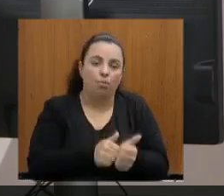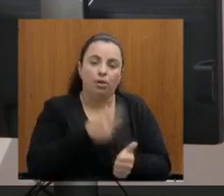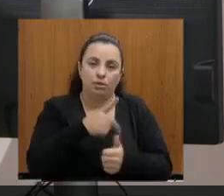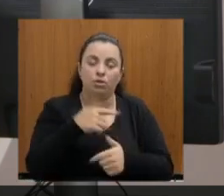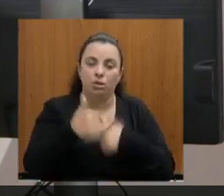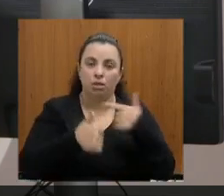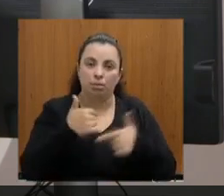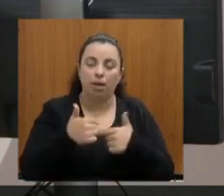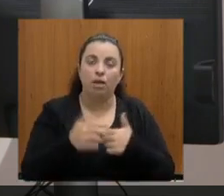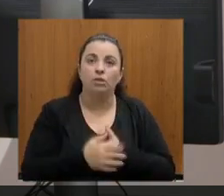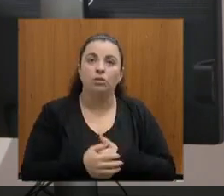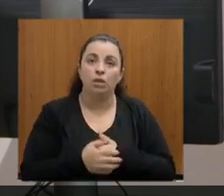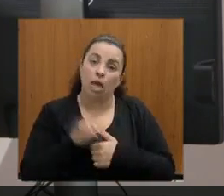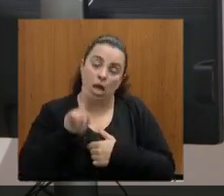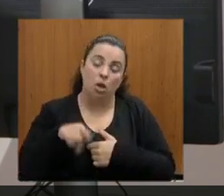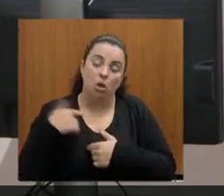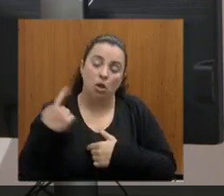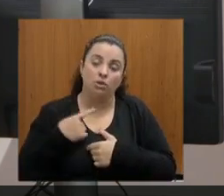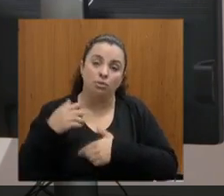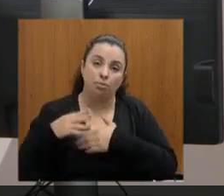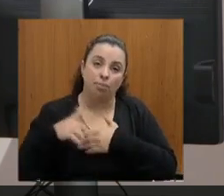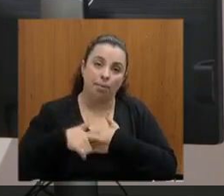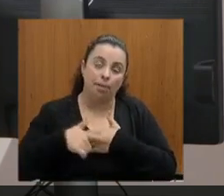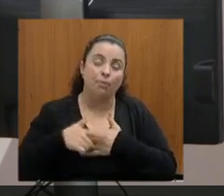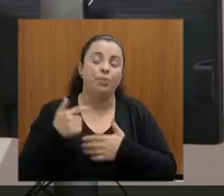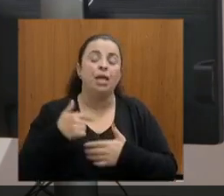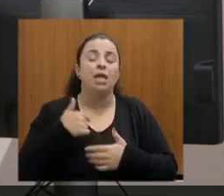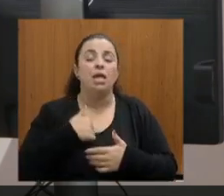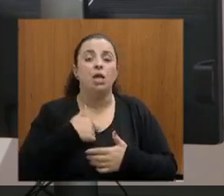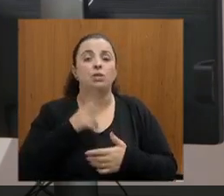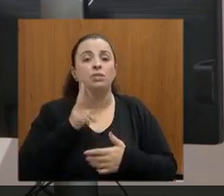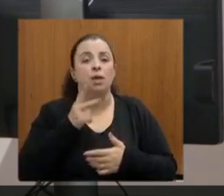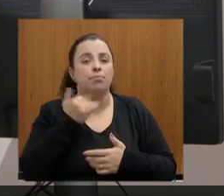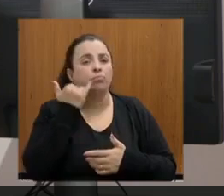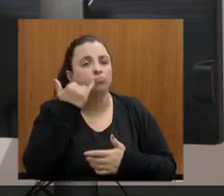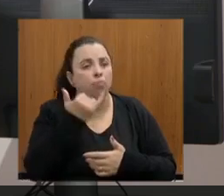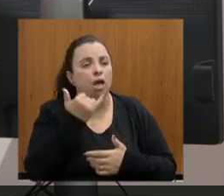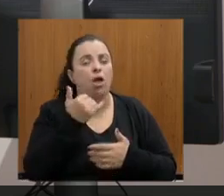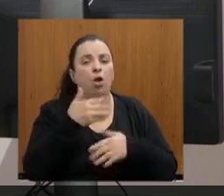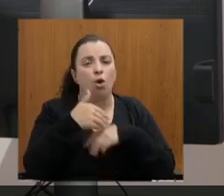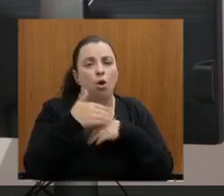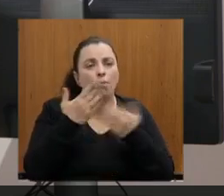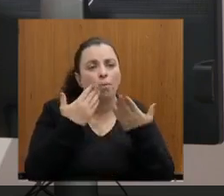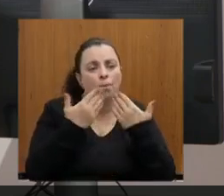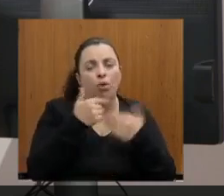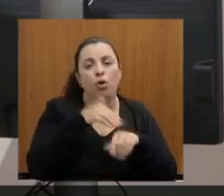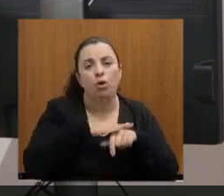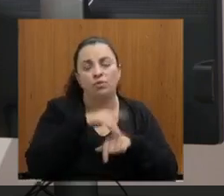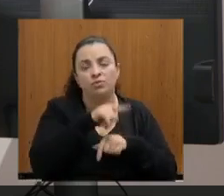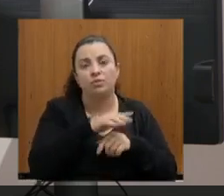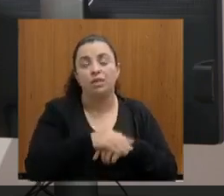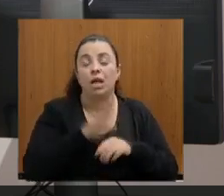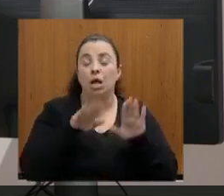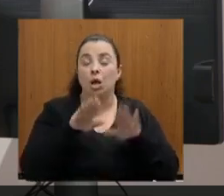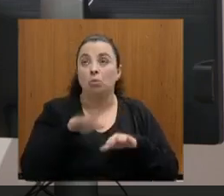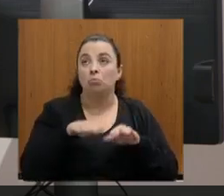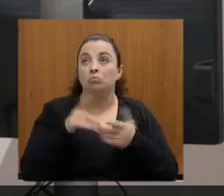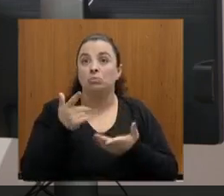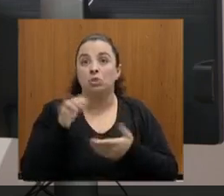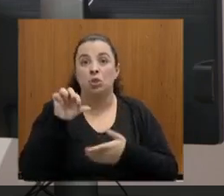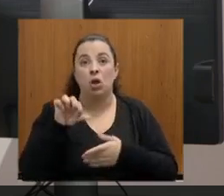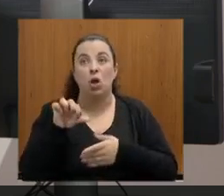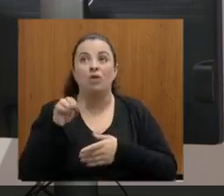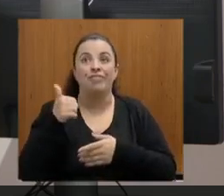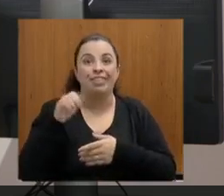trocado telefonemas com o senhor o celular de semana só testemunha né de algumas vezes as nove horas da noite inclusive no caso de